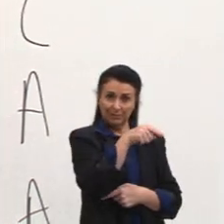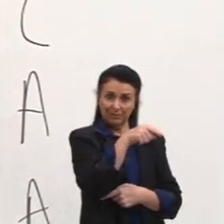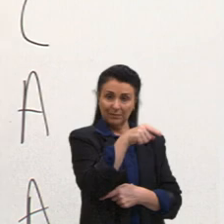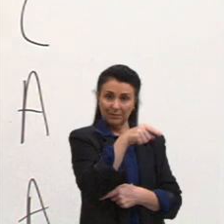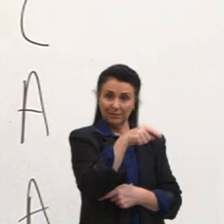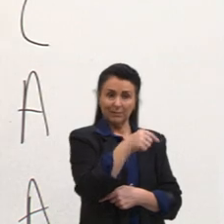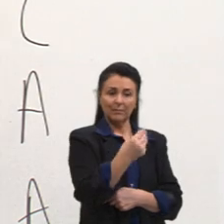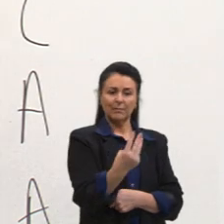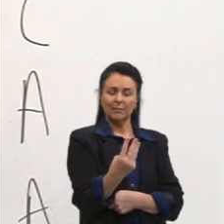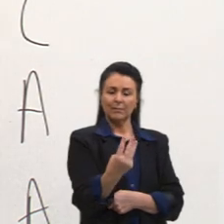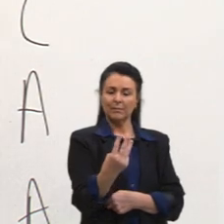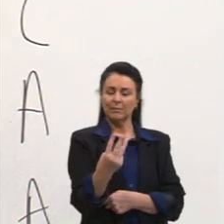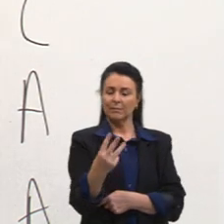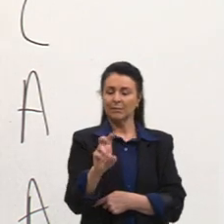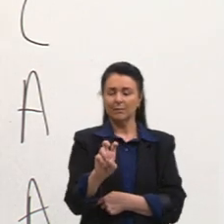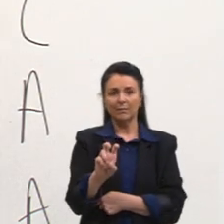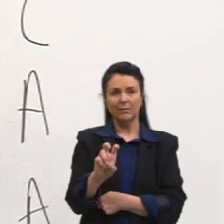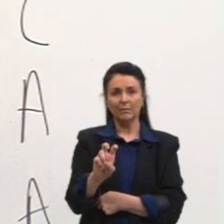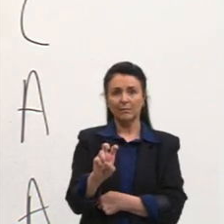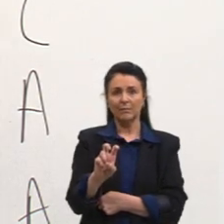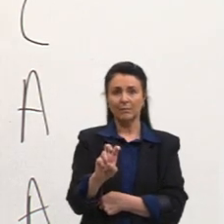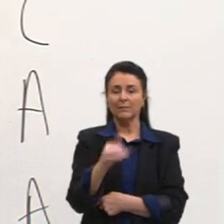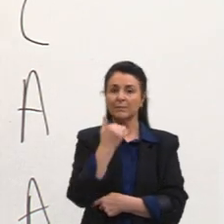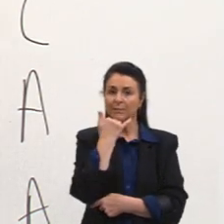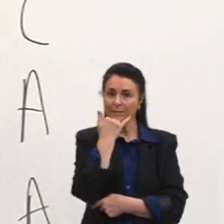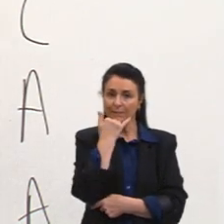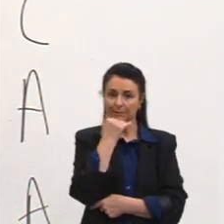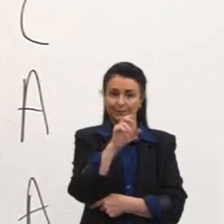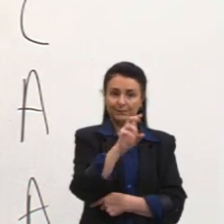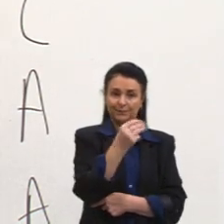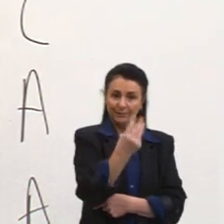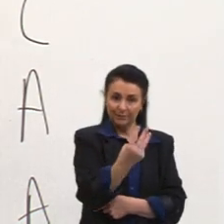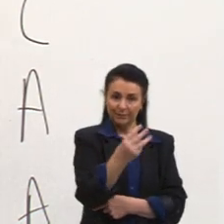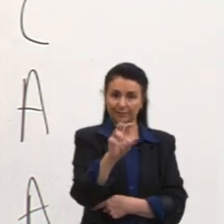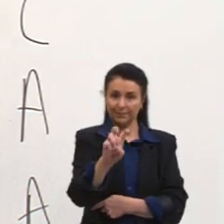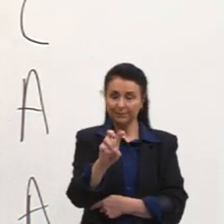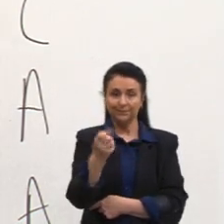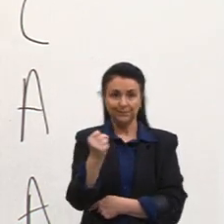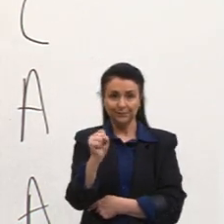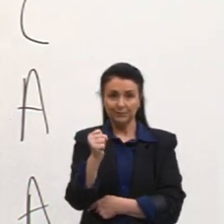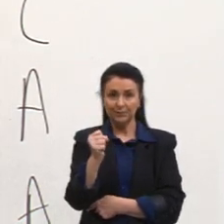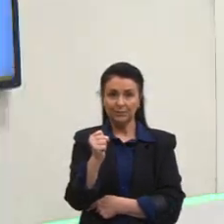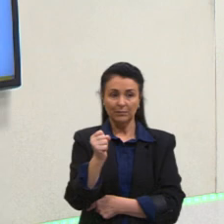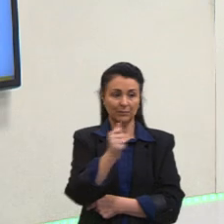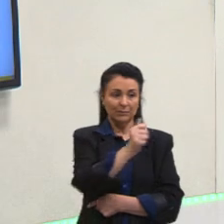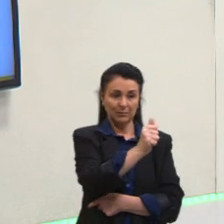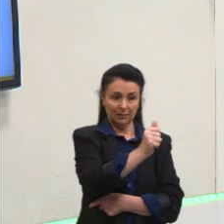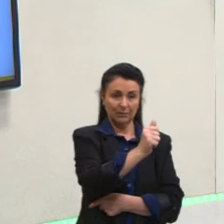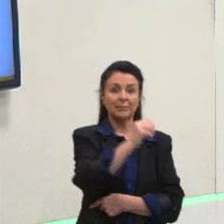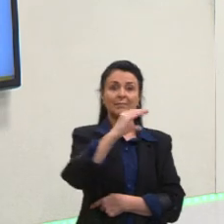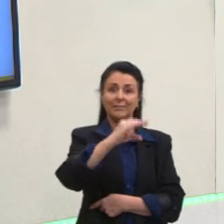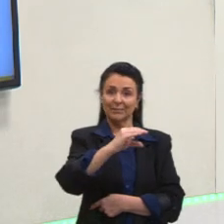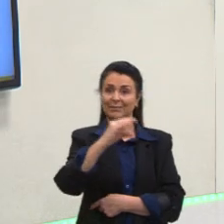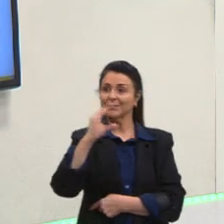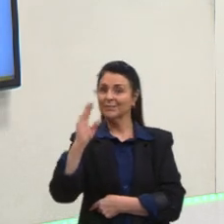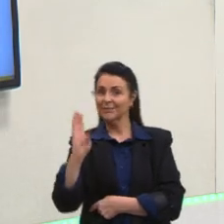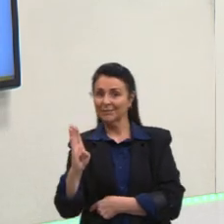aqui ó preço cinco Opa 3 5 e 8 Então a Contender